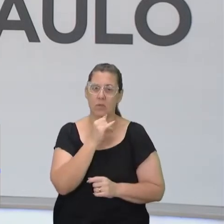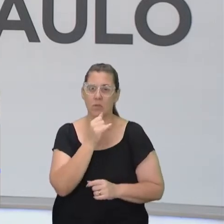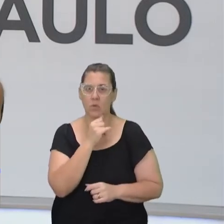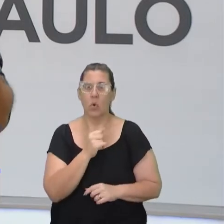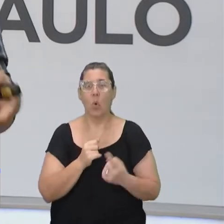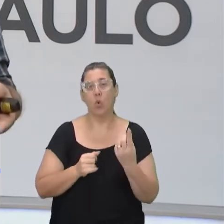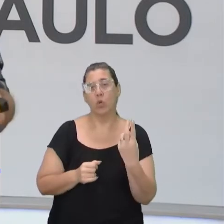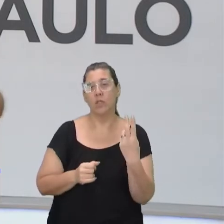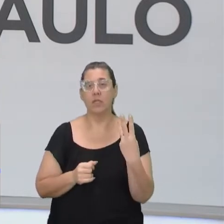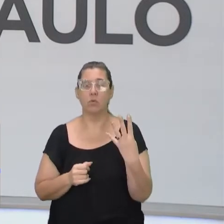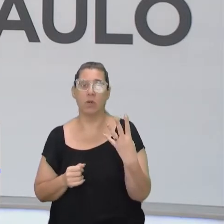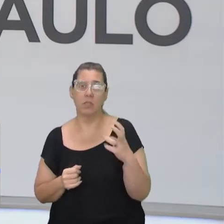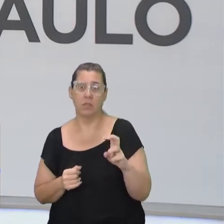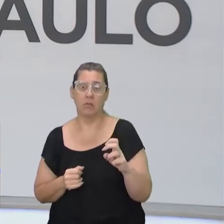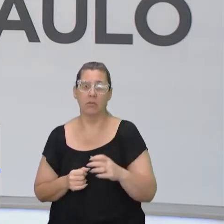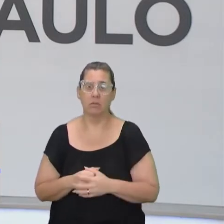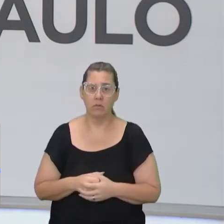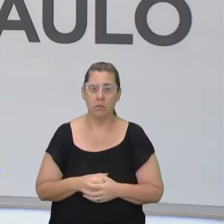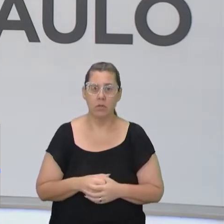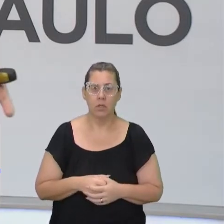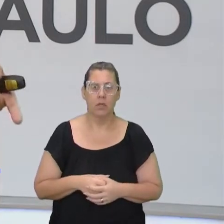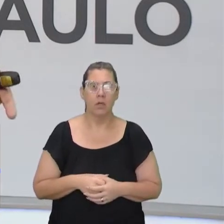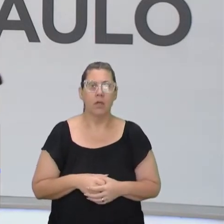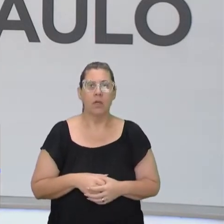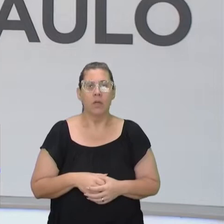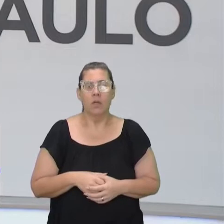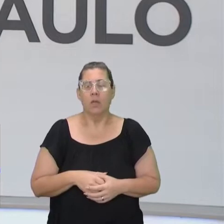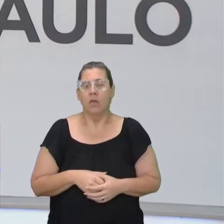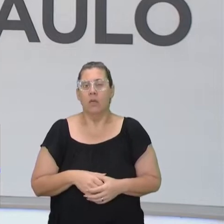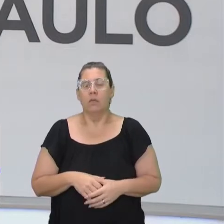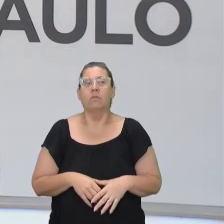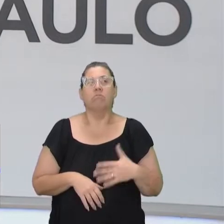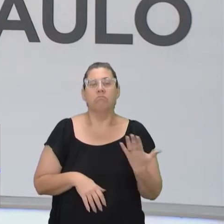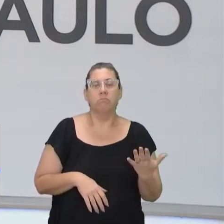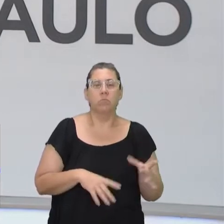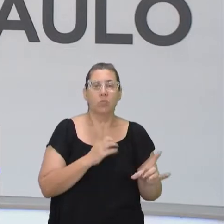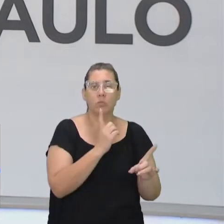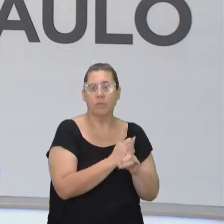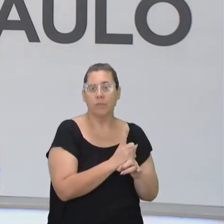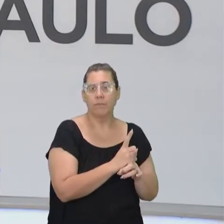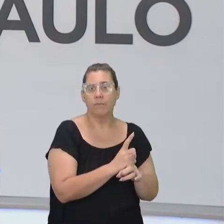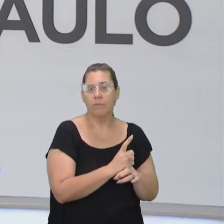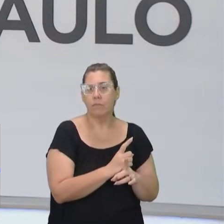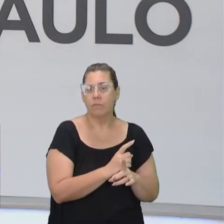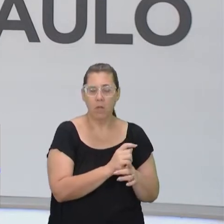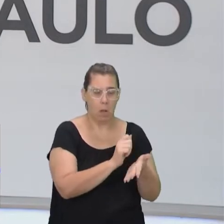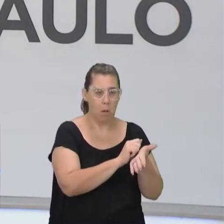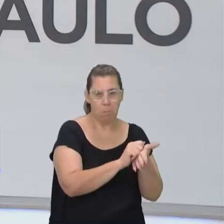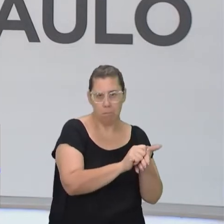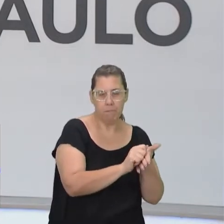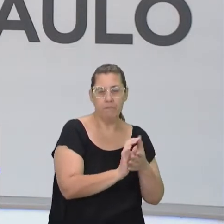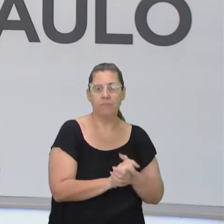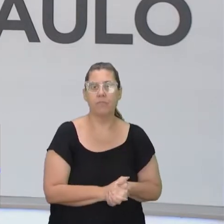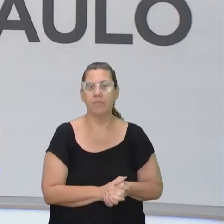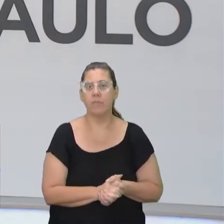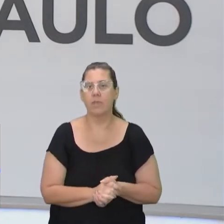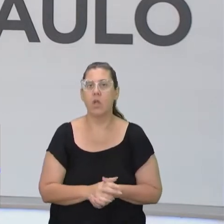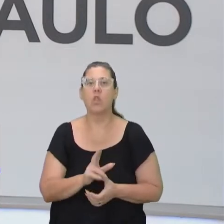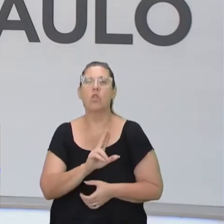2, 3, 4, 5. Você tem um número? 2, eu sei como é que escreve. Achou no texto two, sublinha.